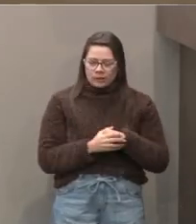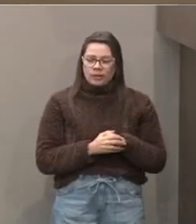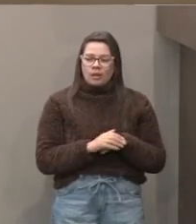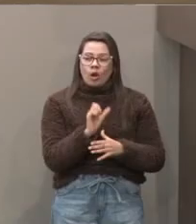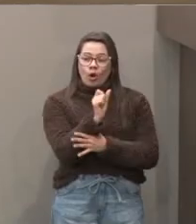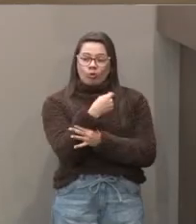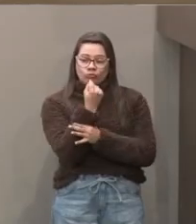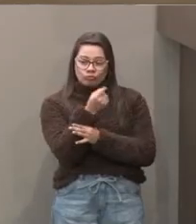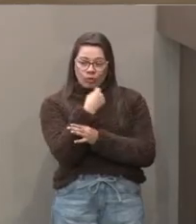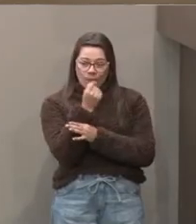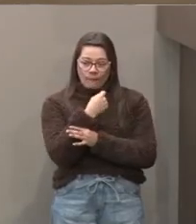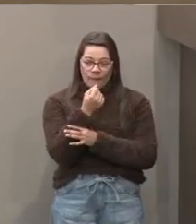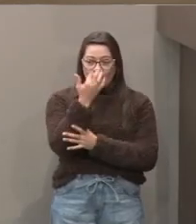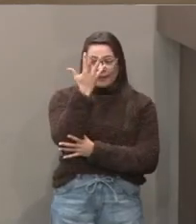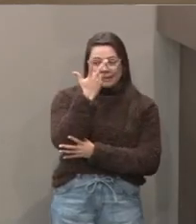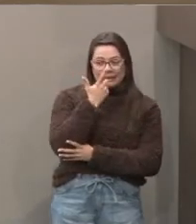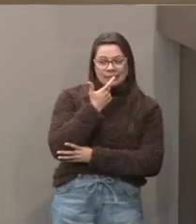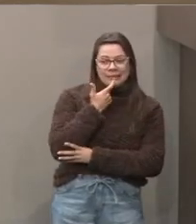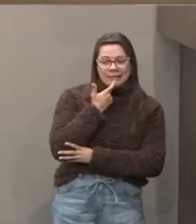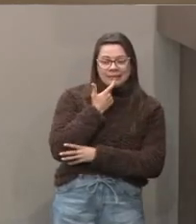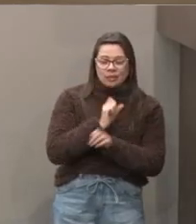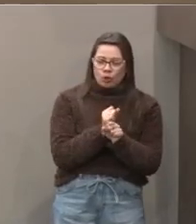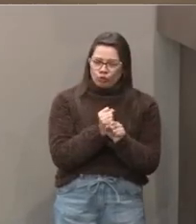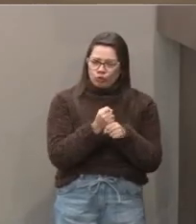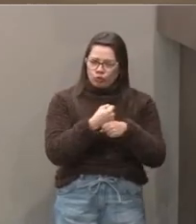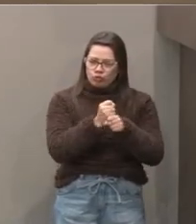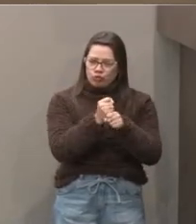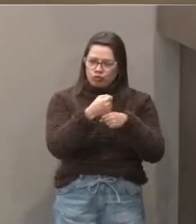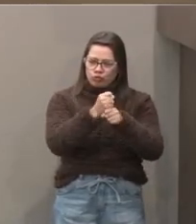ortopedia pediátrica, coluna,